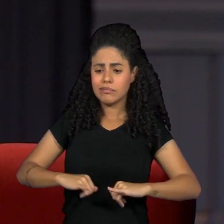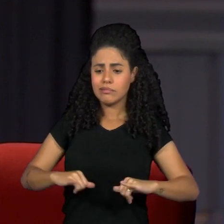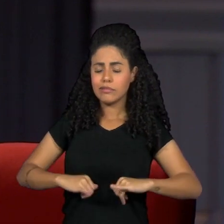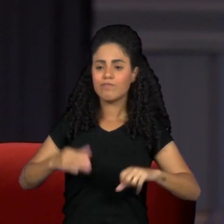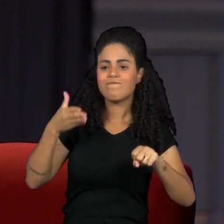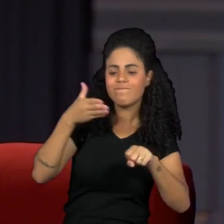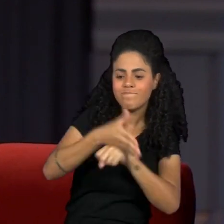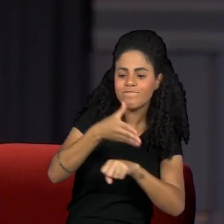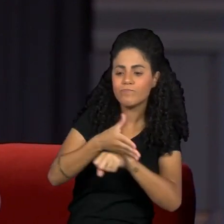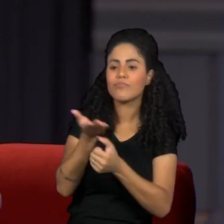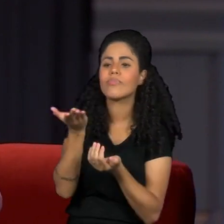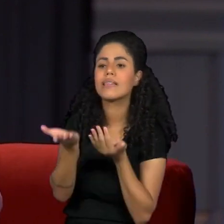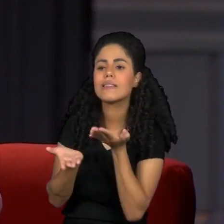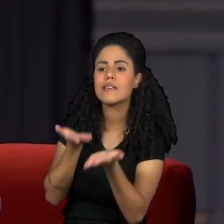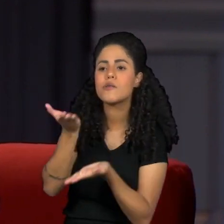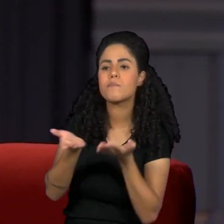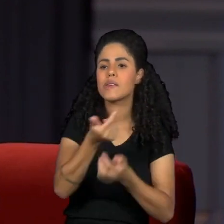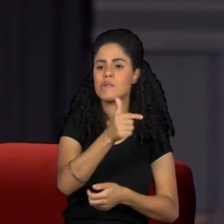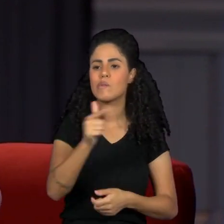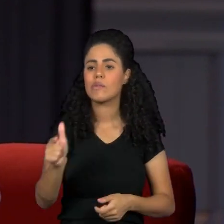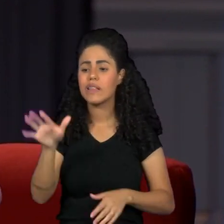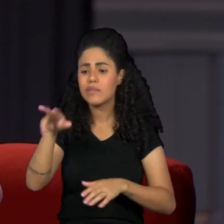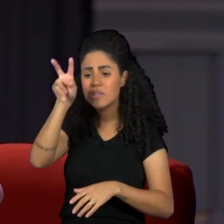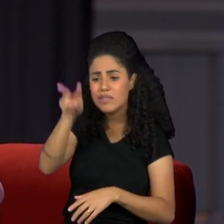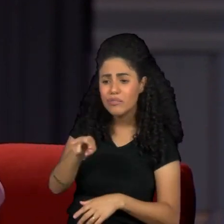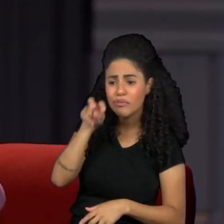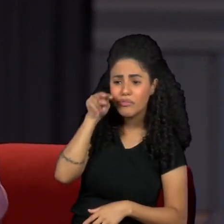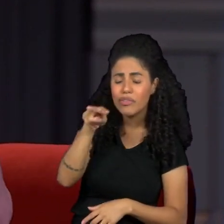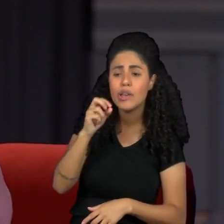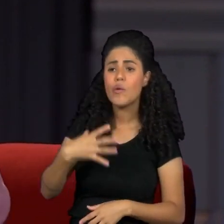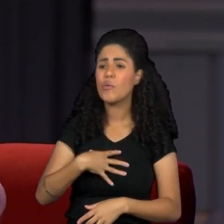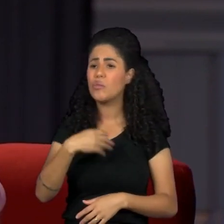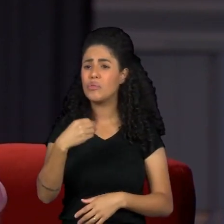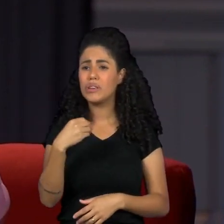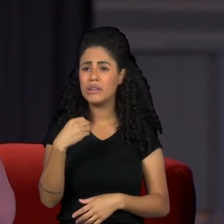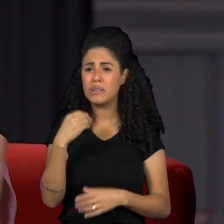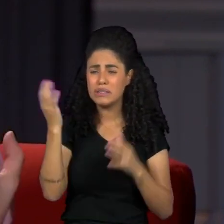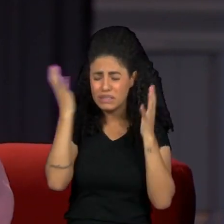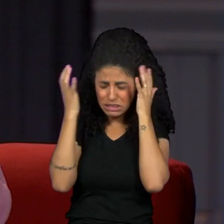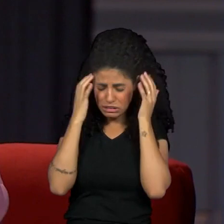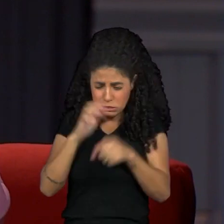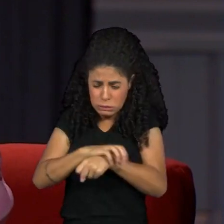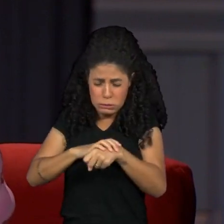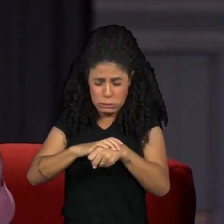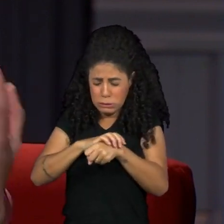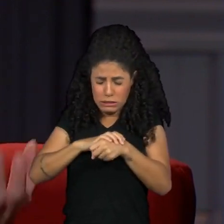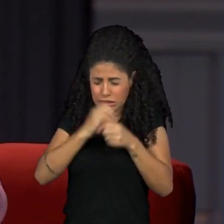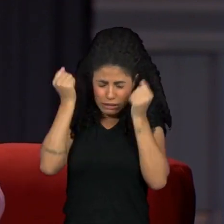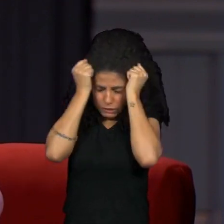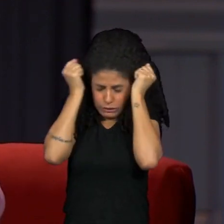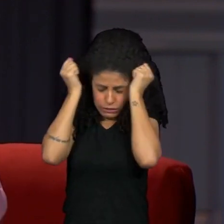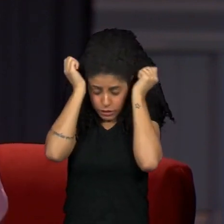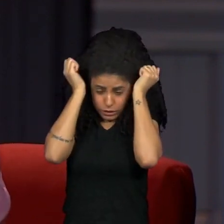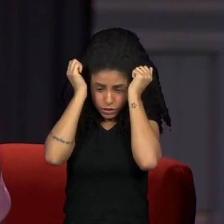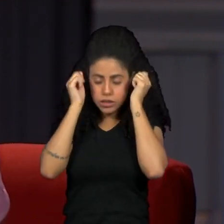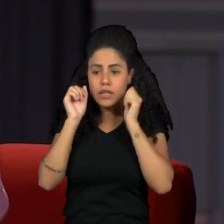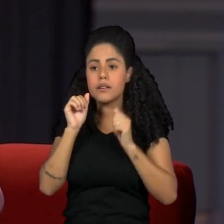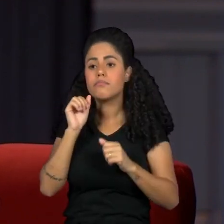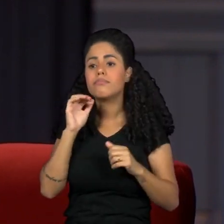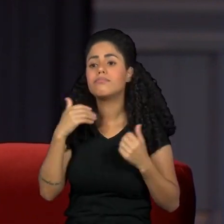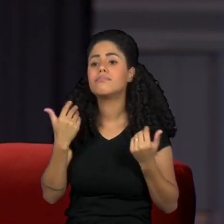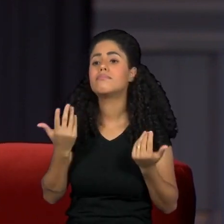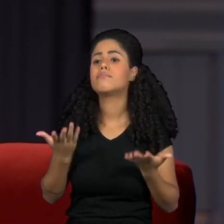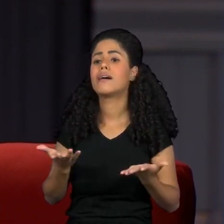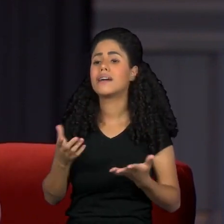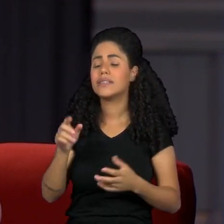às terapias, você vê o seu filho tendo ataques de se agredir, de agredir as pessoas, mas não